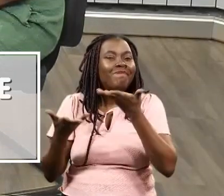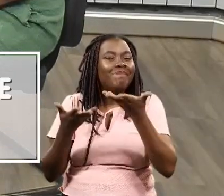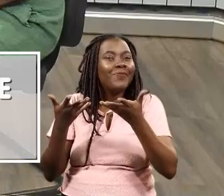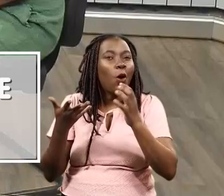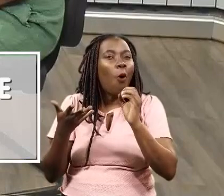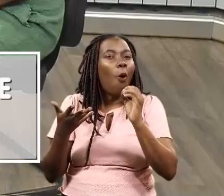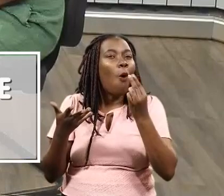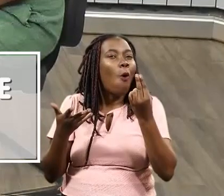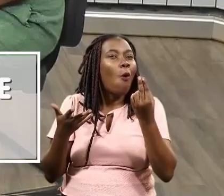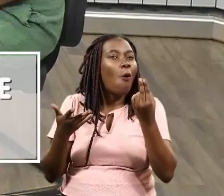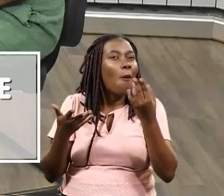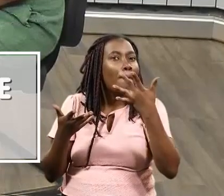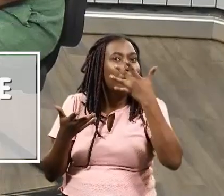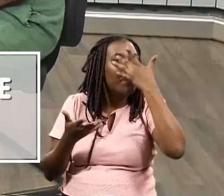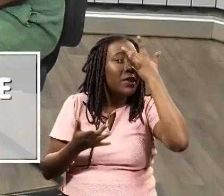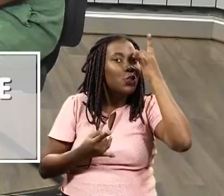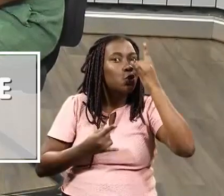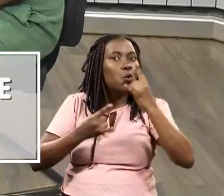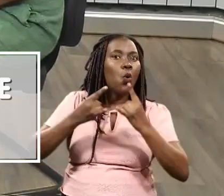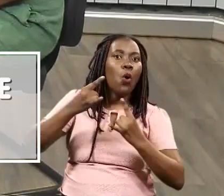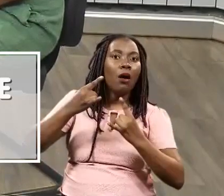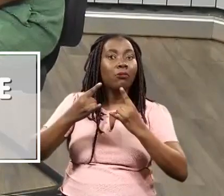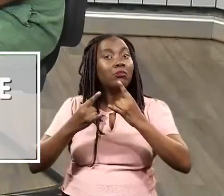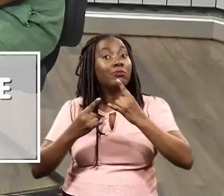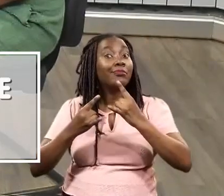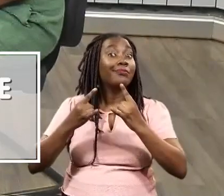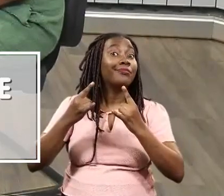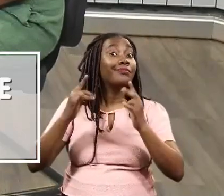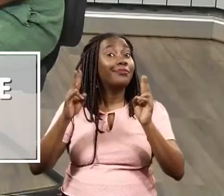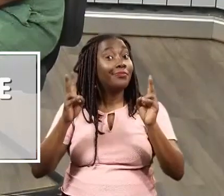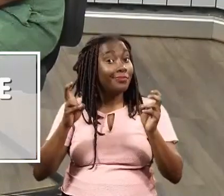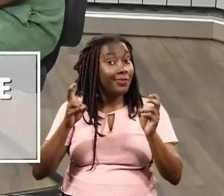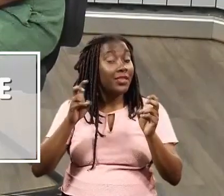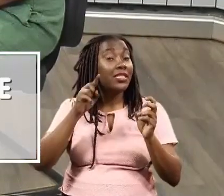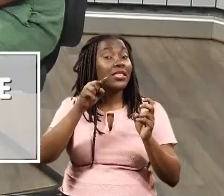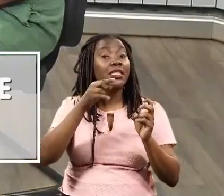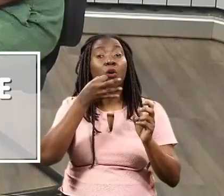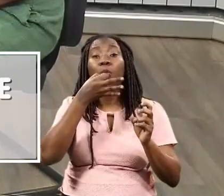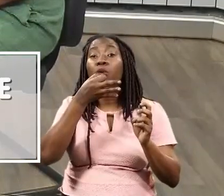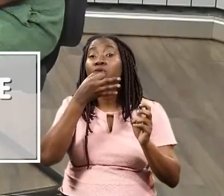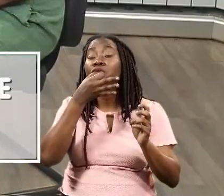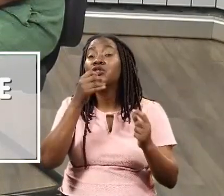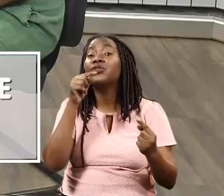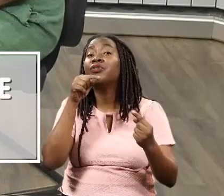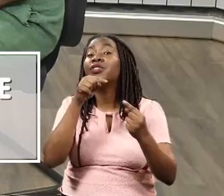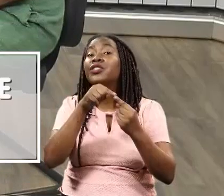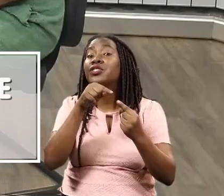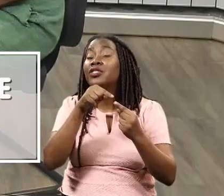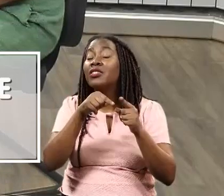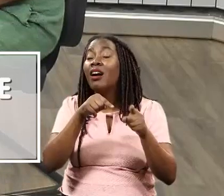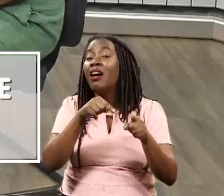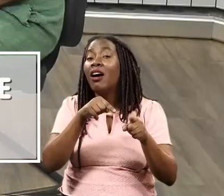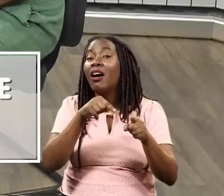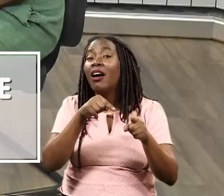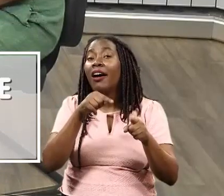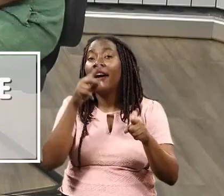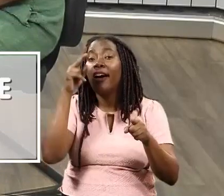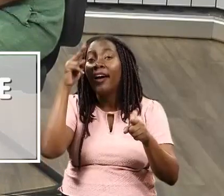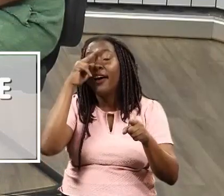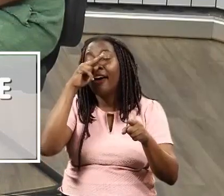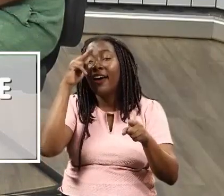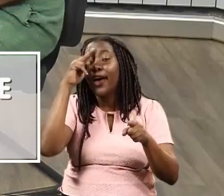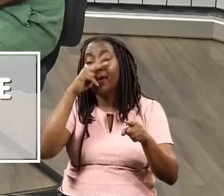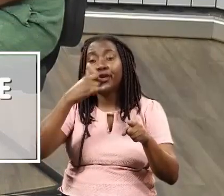ou pessoas robotizadas, vamos dizer assim. Seu ponto de vista sobre essa situação